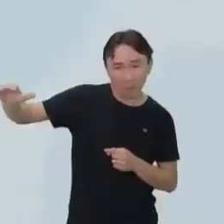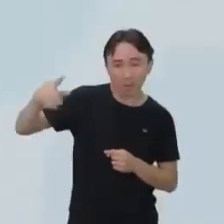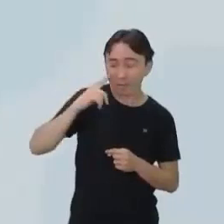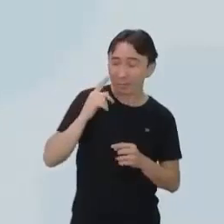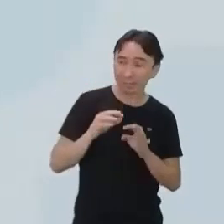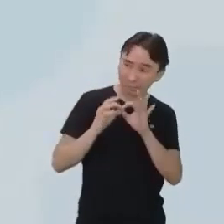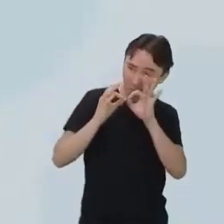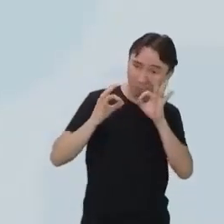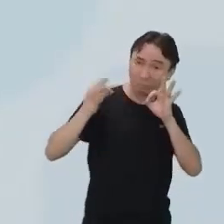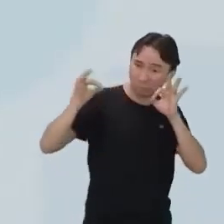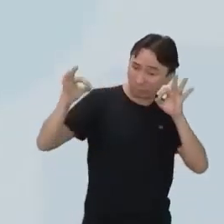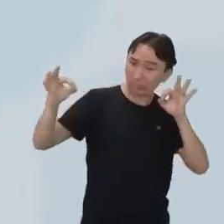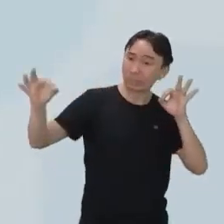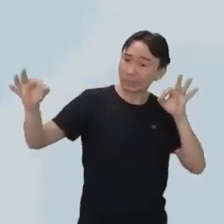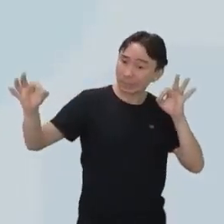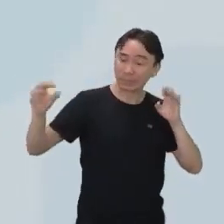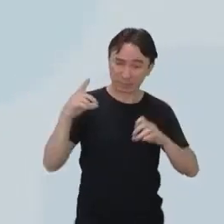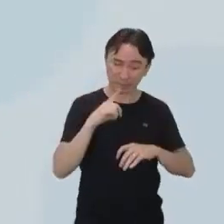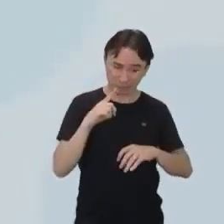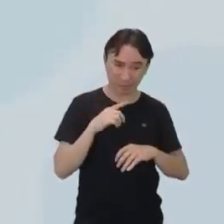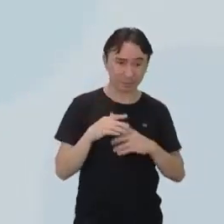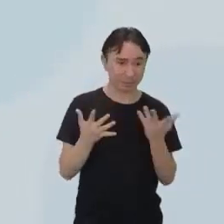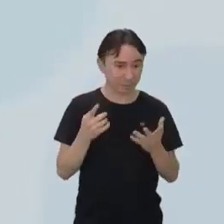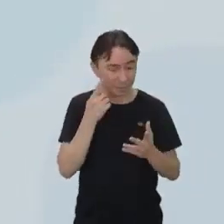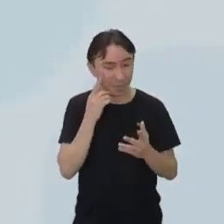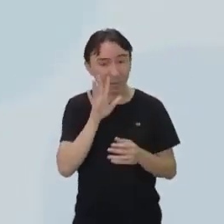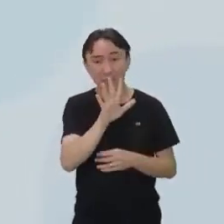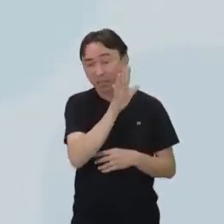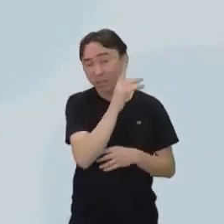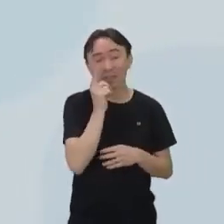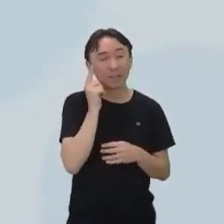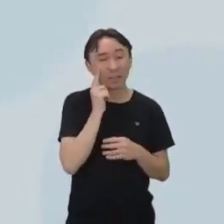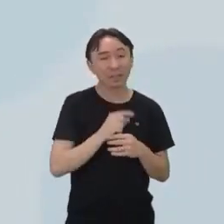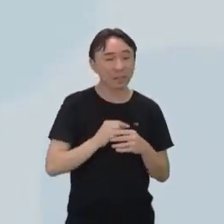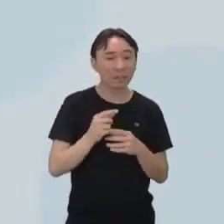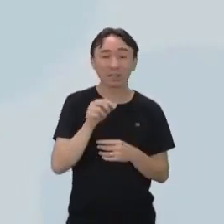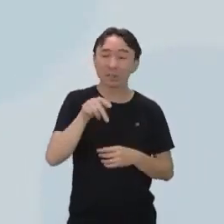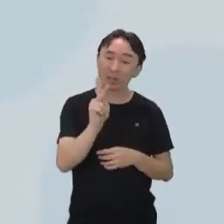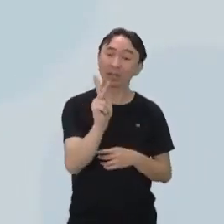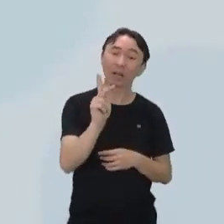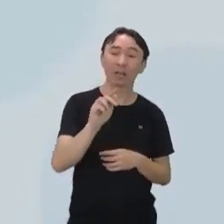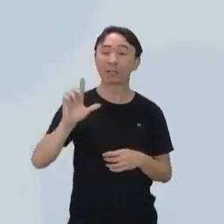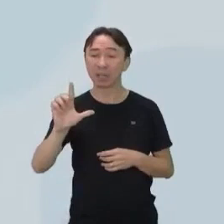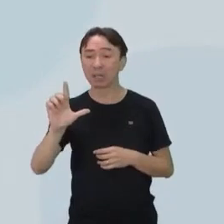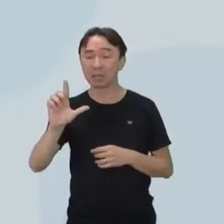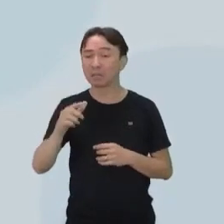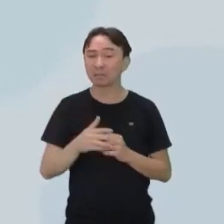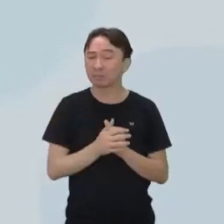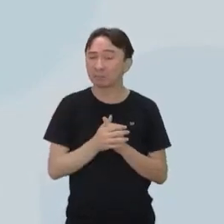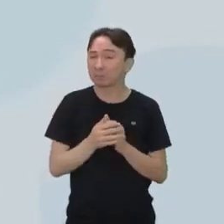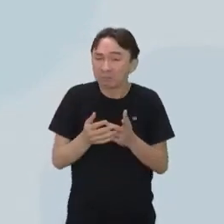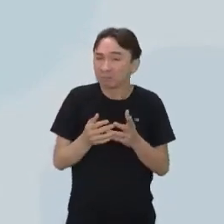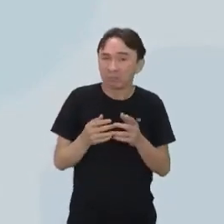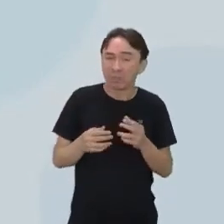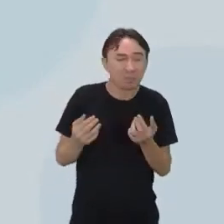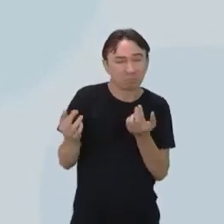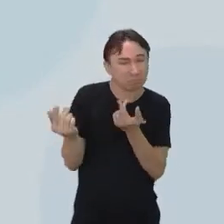quantidade de camadas, você percebe que esse raio da estrutura desse átomo, ele é maior. Então,